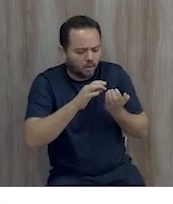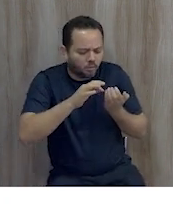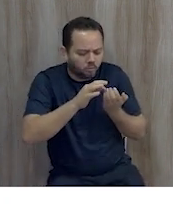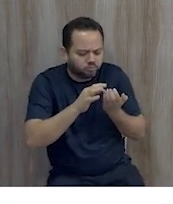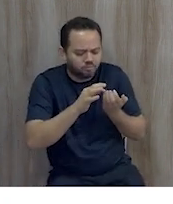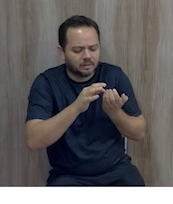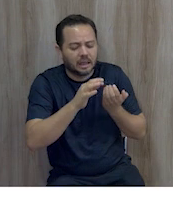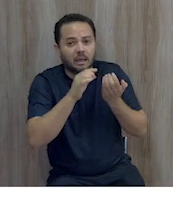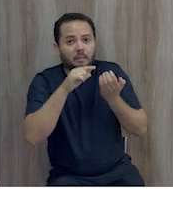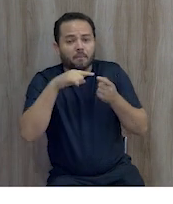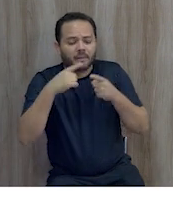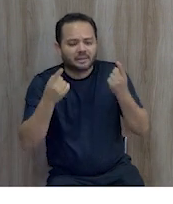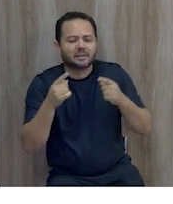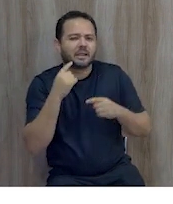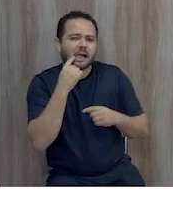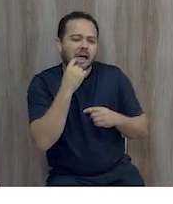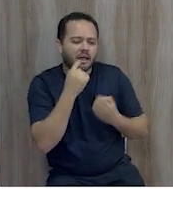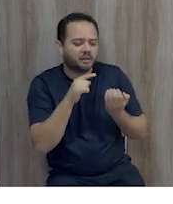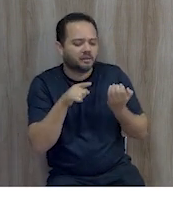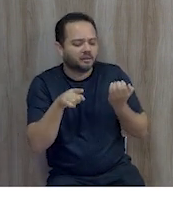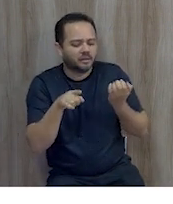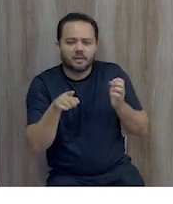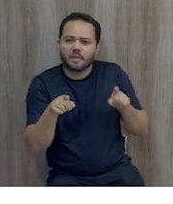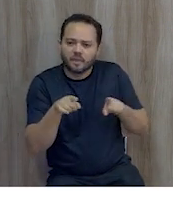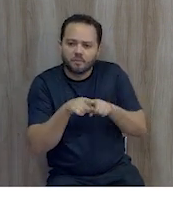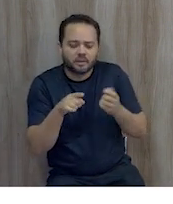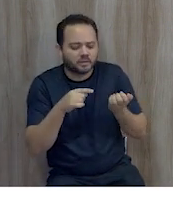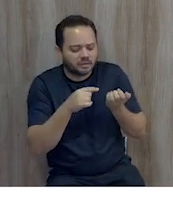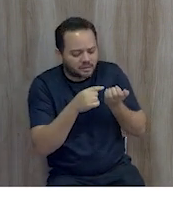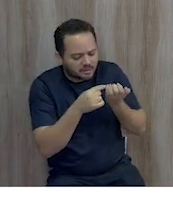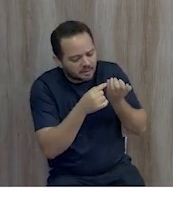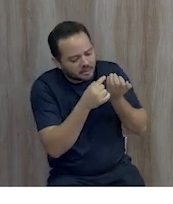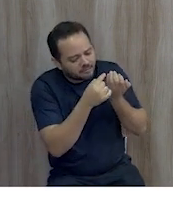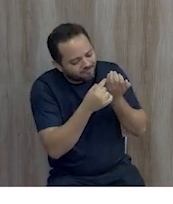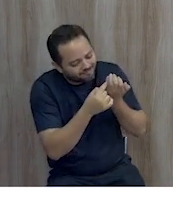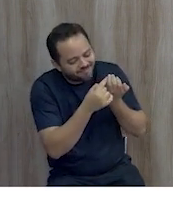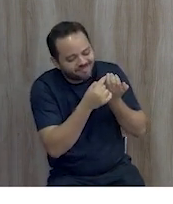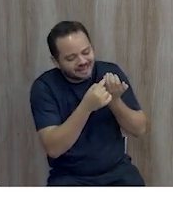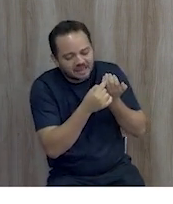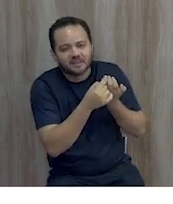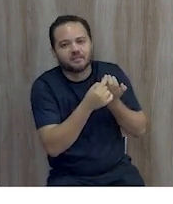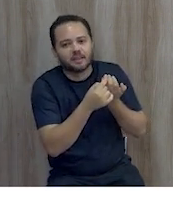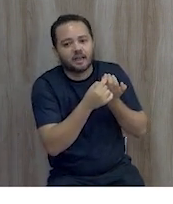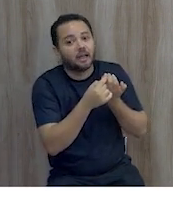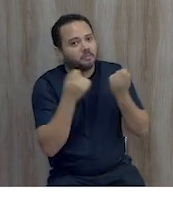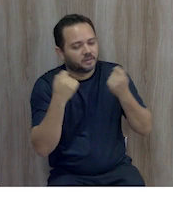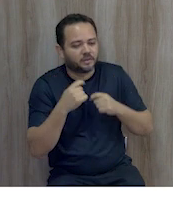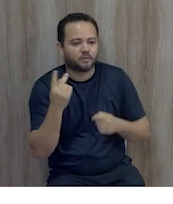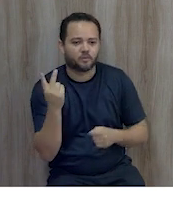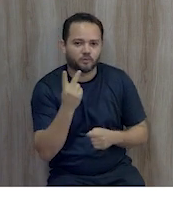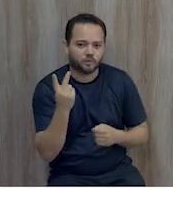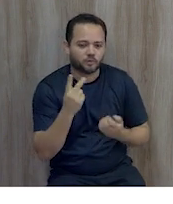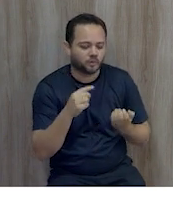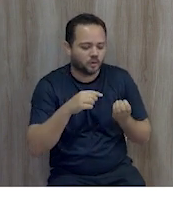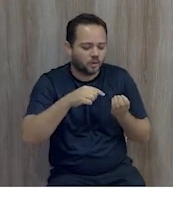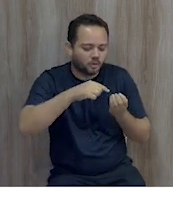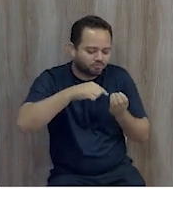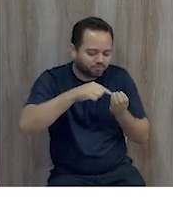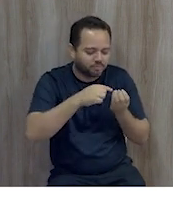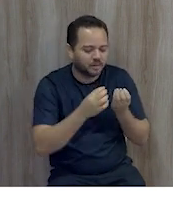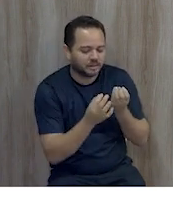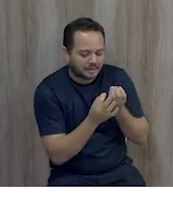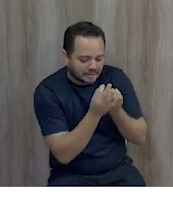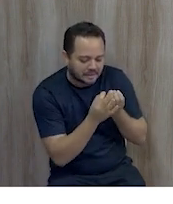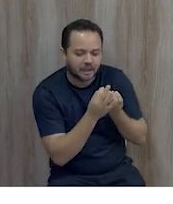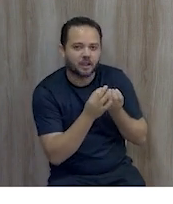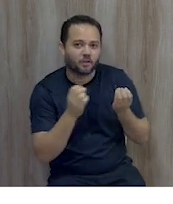tem também a parte de recessão gengival, é onde a gente vai casar. Apenas a coroa a gente restaura